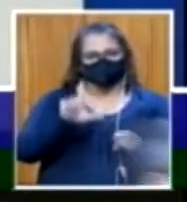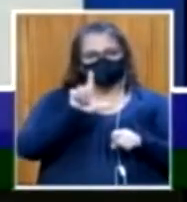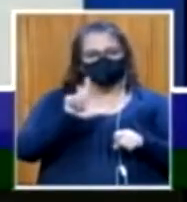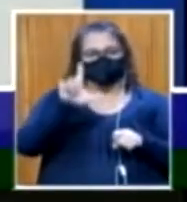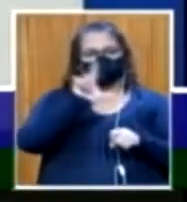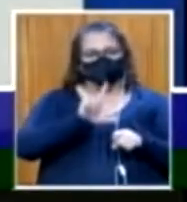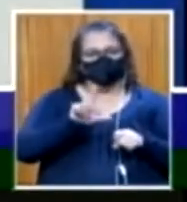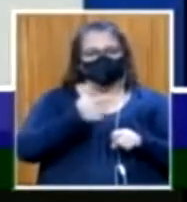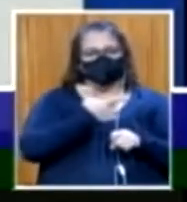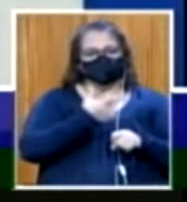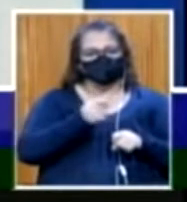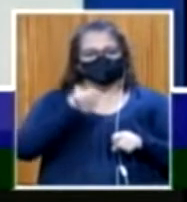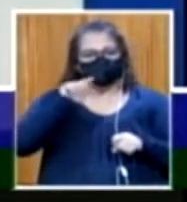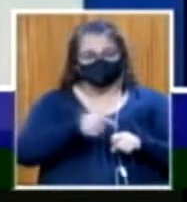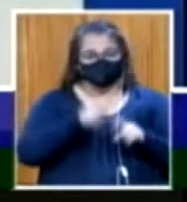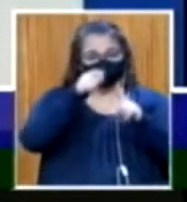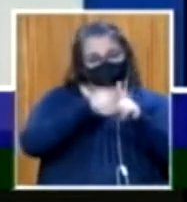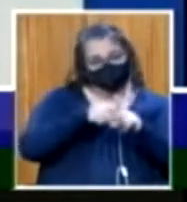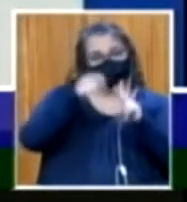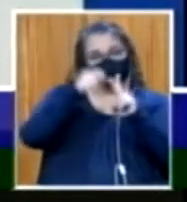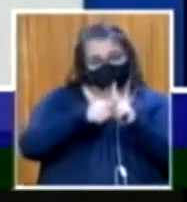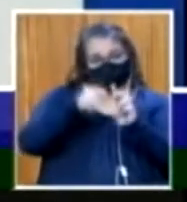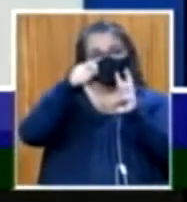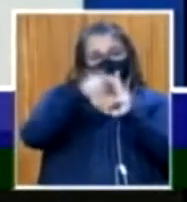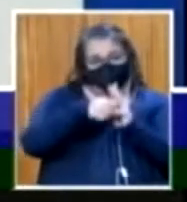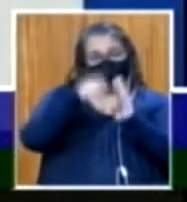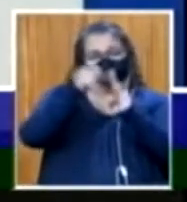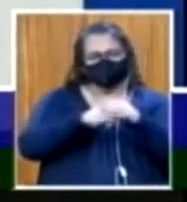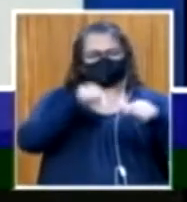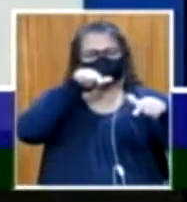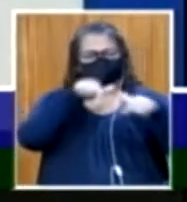mil por mês, fazendo 15 plantões.